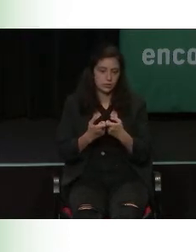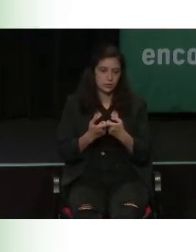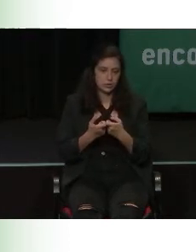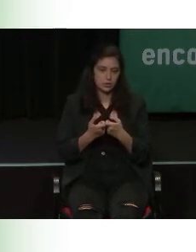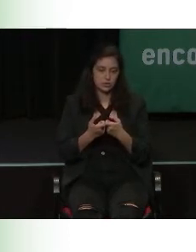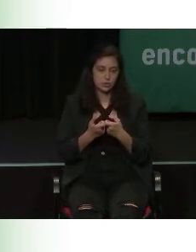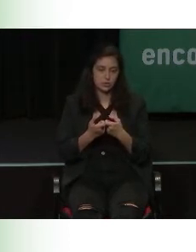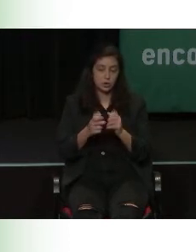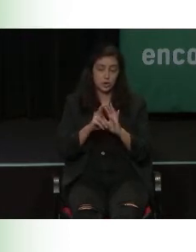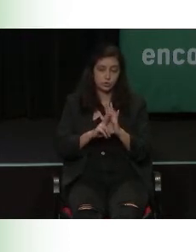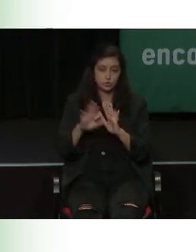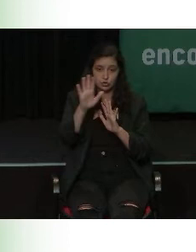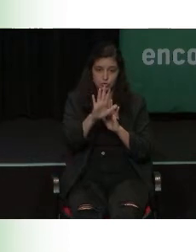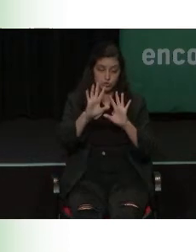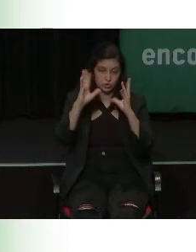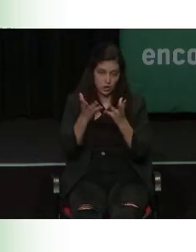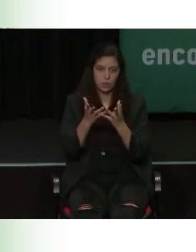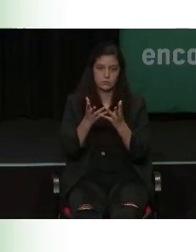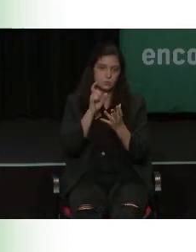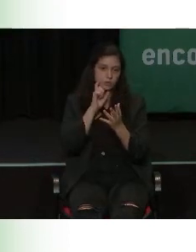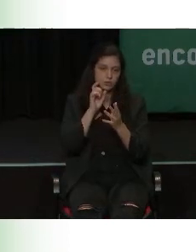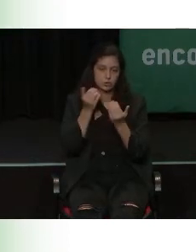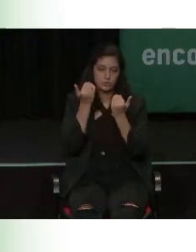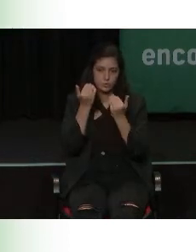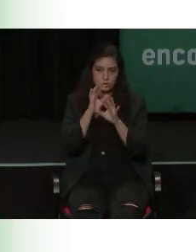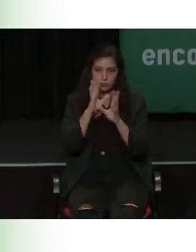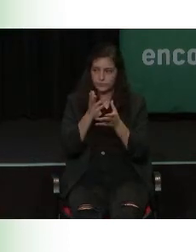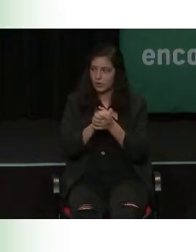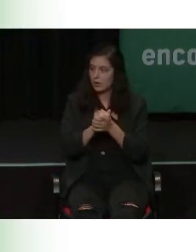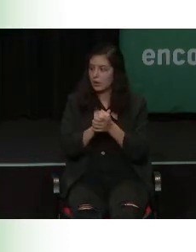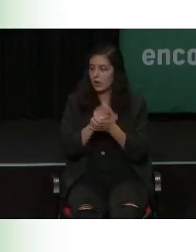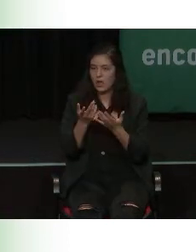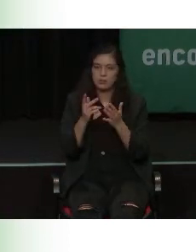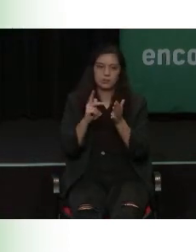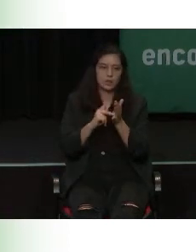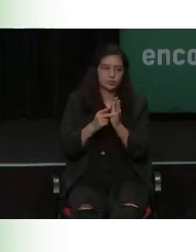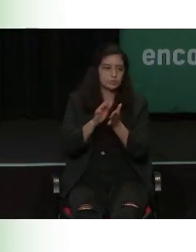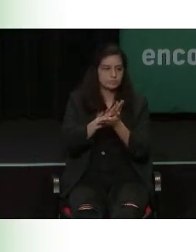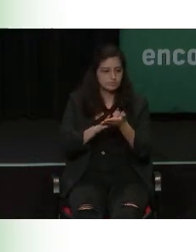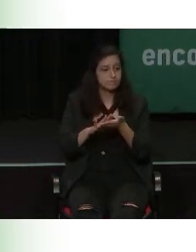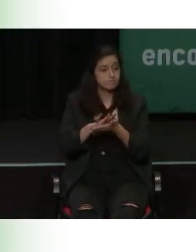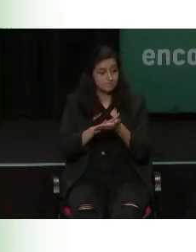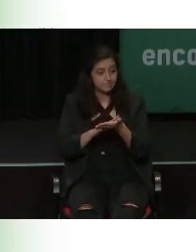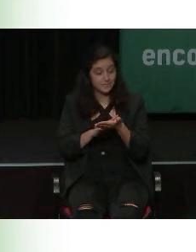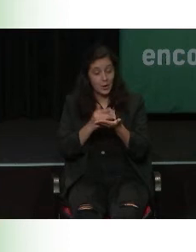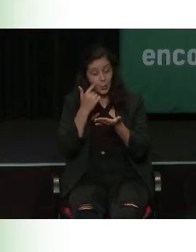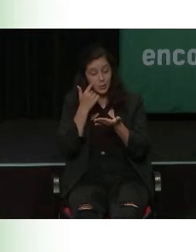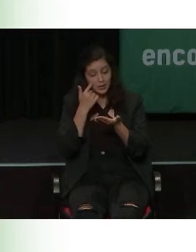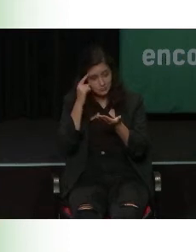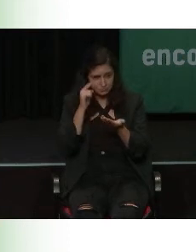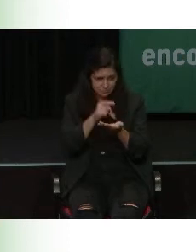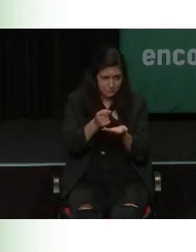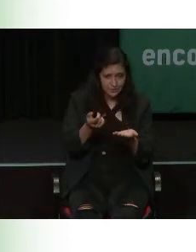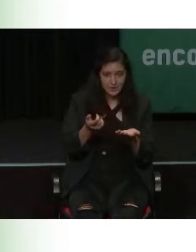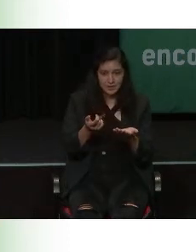Dados. E é baseada em tecnologias que são as que se conhecem, que melhor